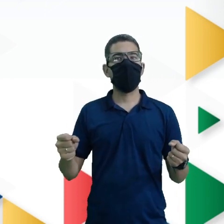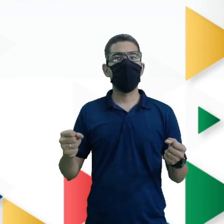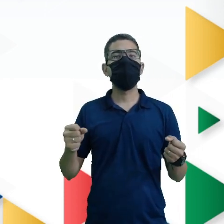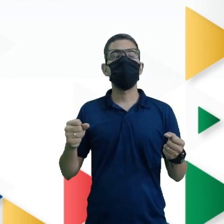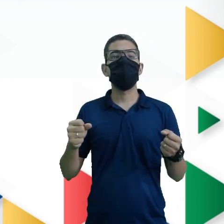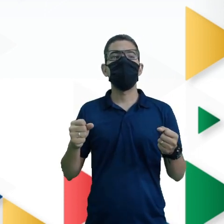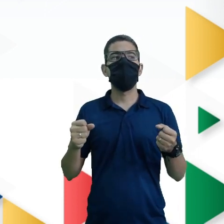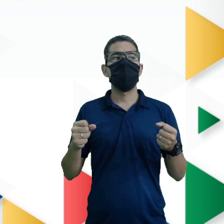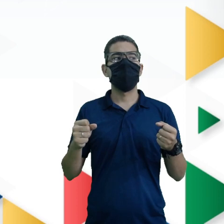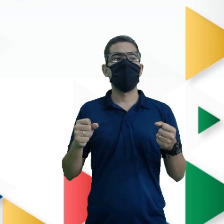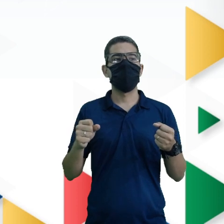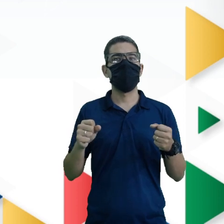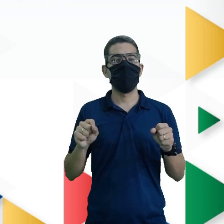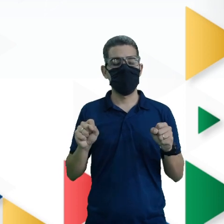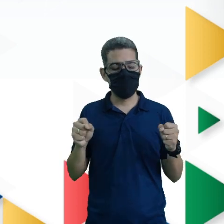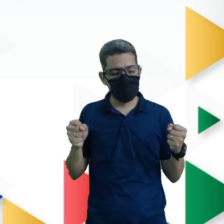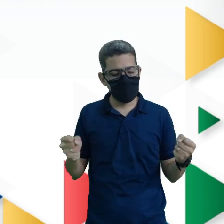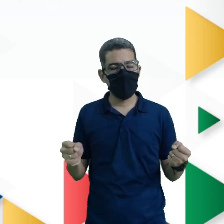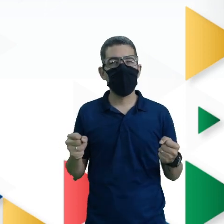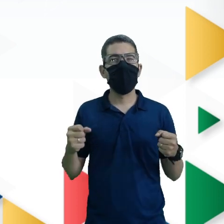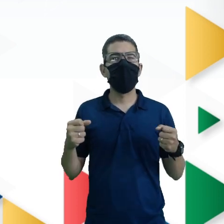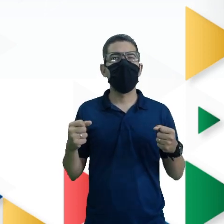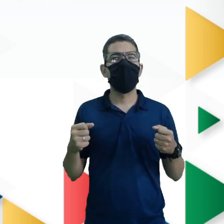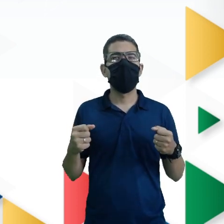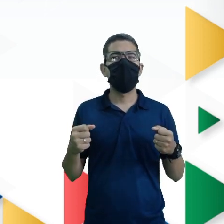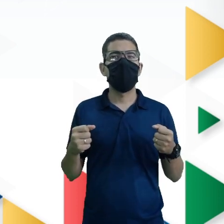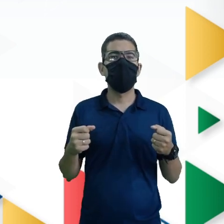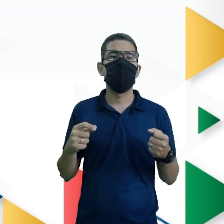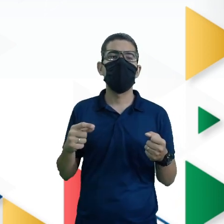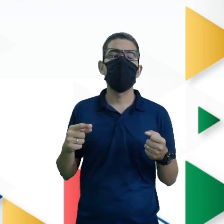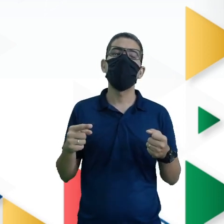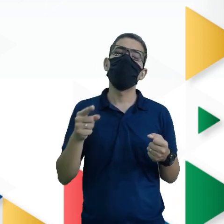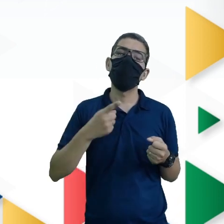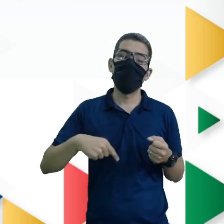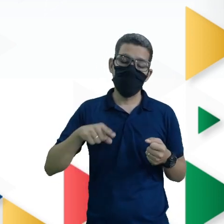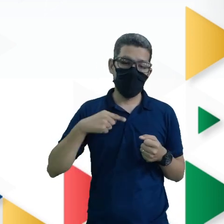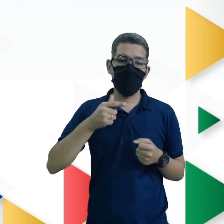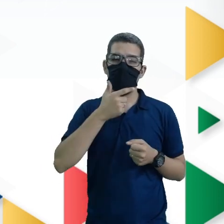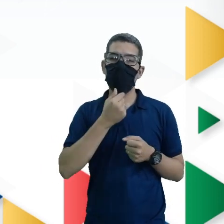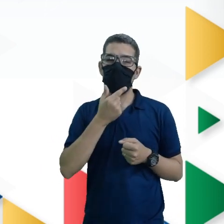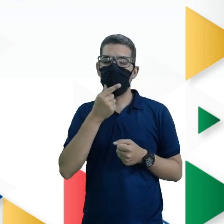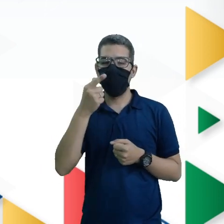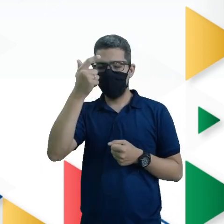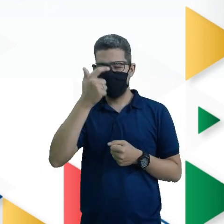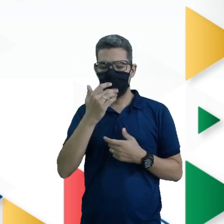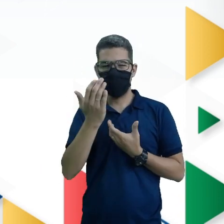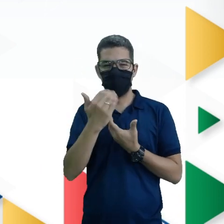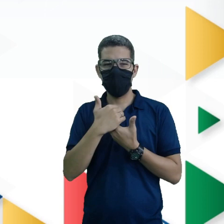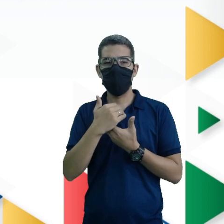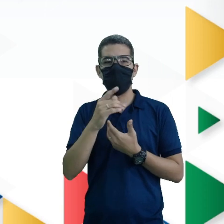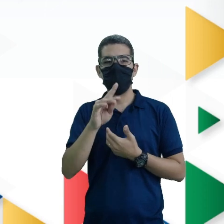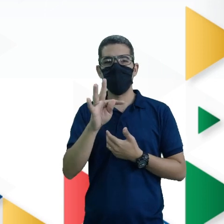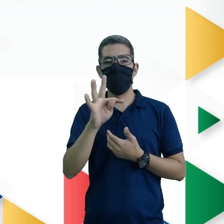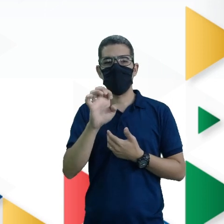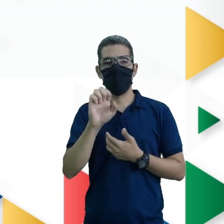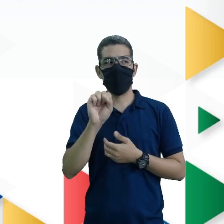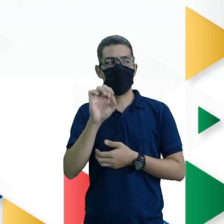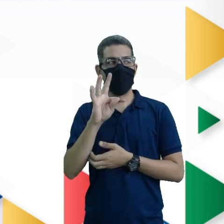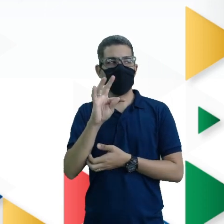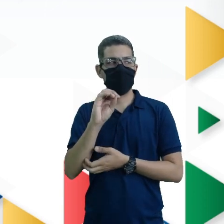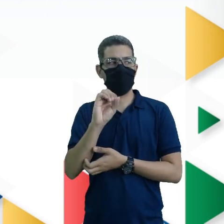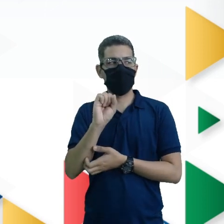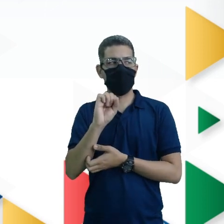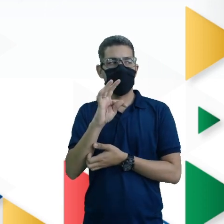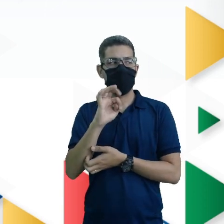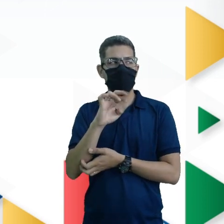tem e que por nós termos muita testosterona, isso facilita para o homem e dificulta